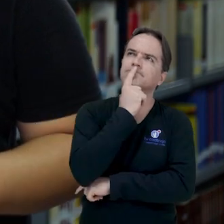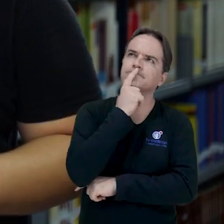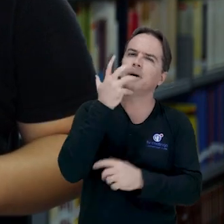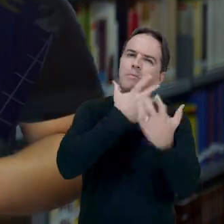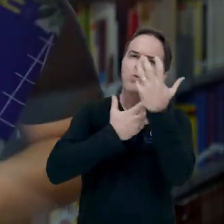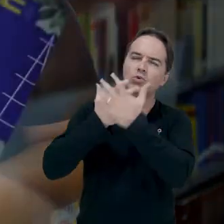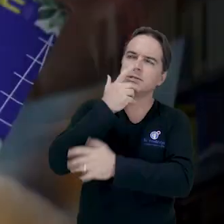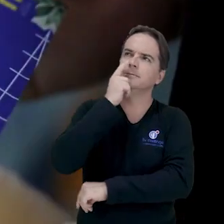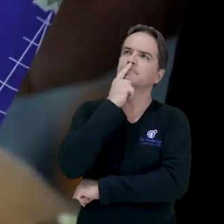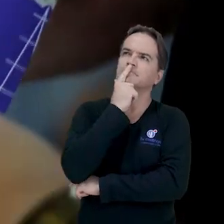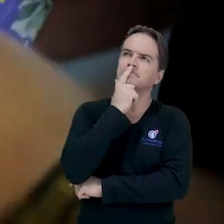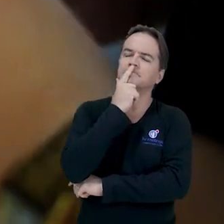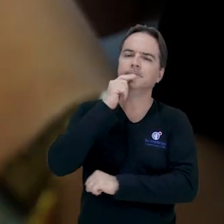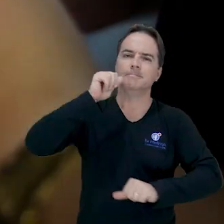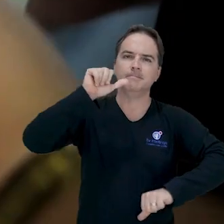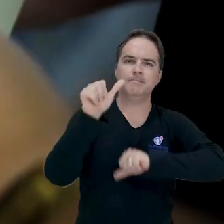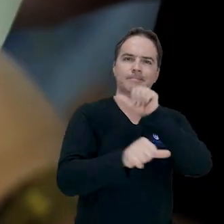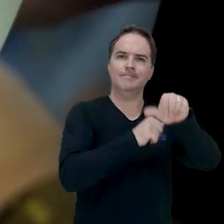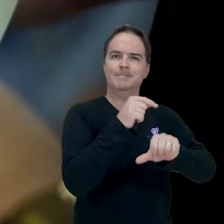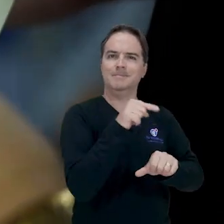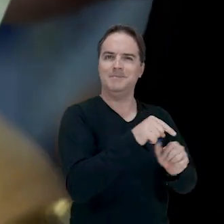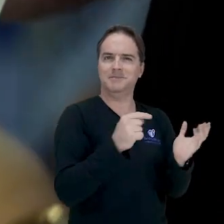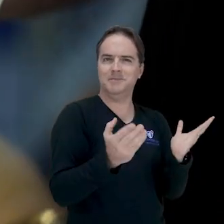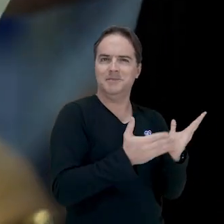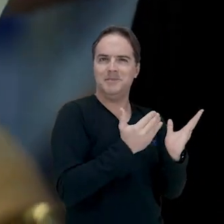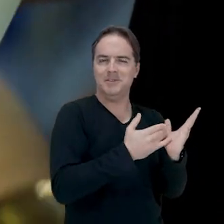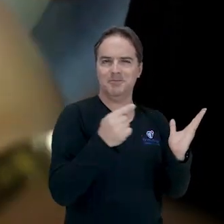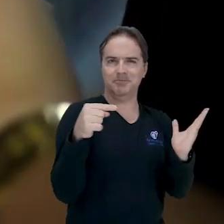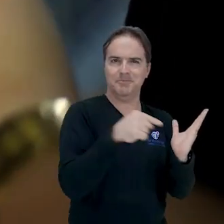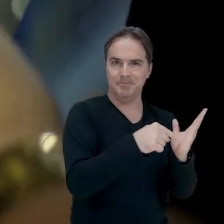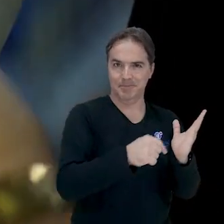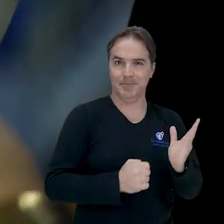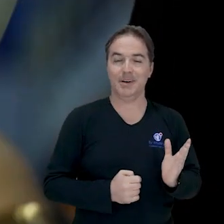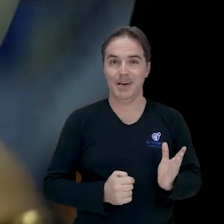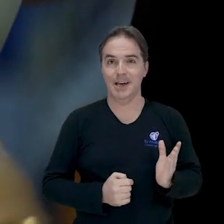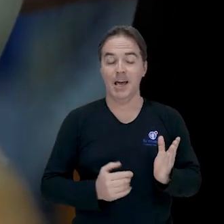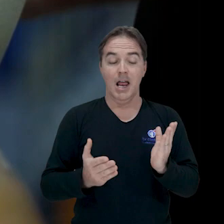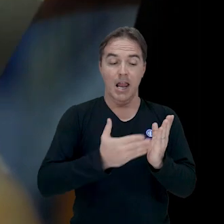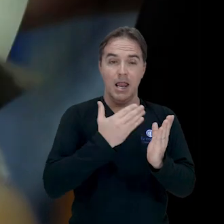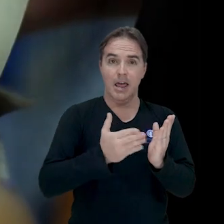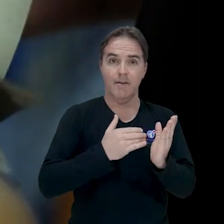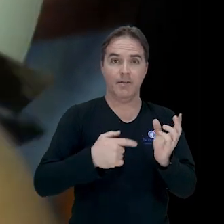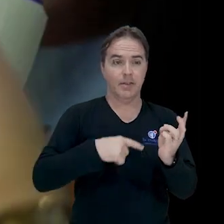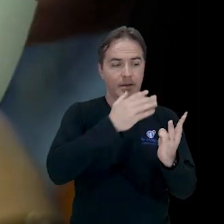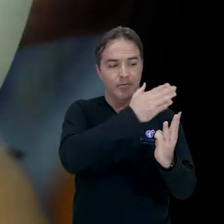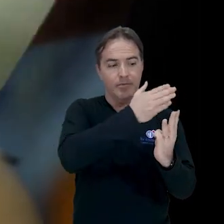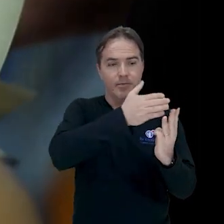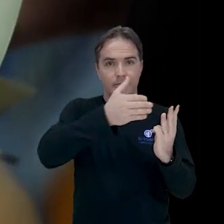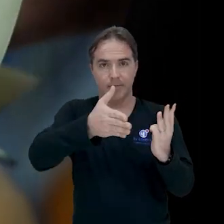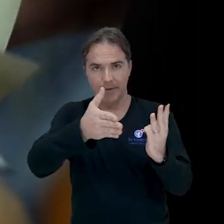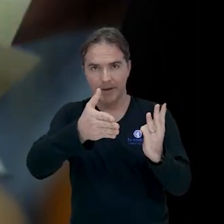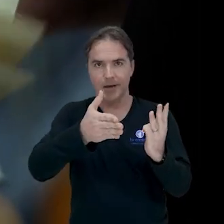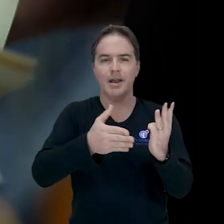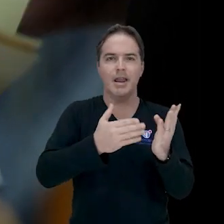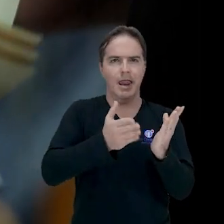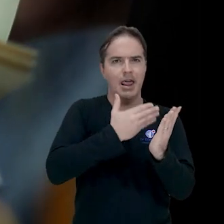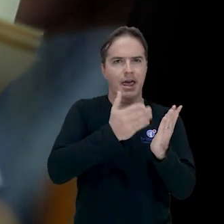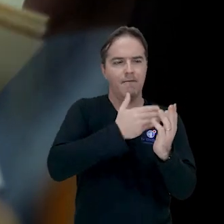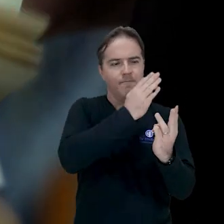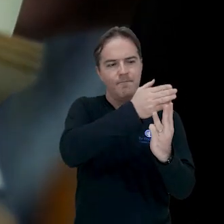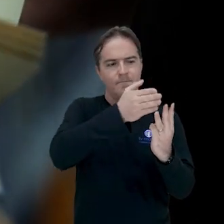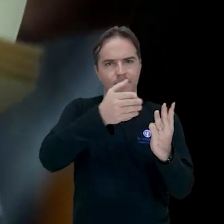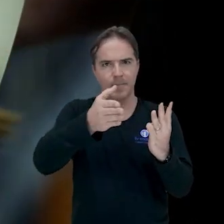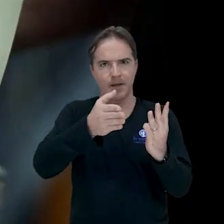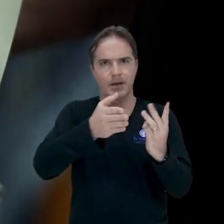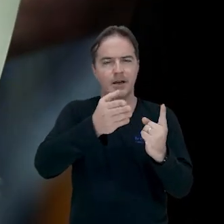precisa ser resgatado. Esse livro foi um livro que fez parte de uma trilogia não arquitetada também. Três livros, o